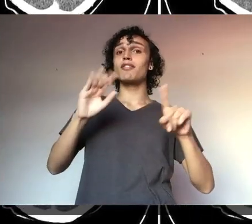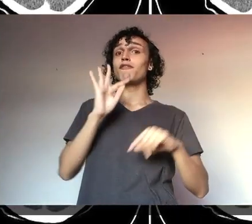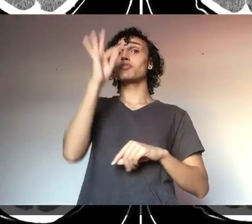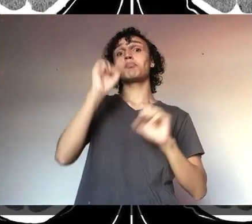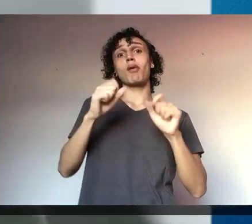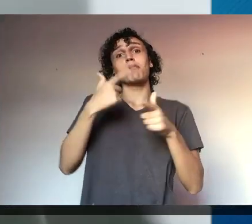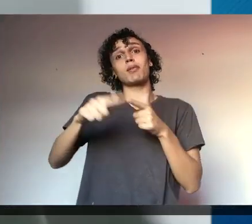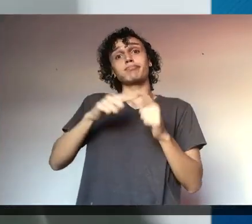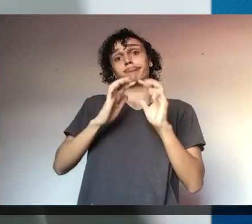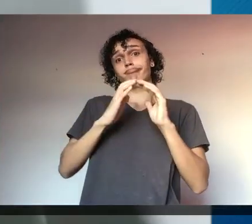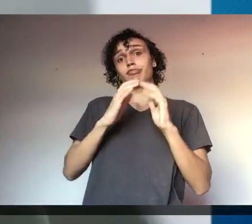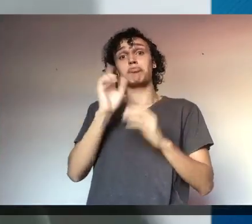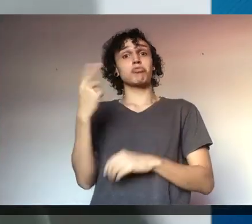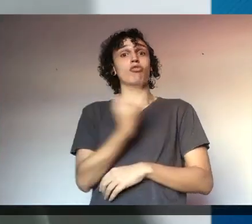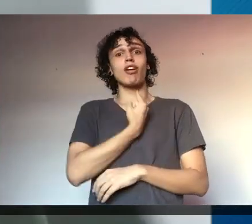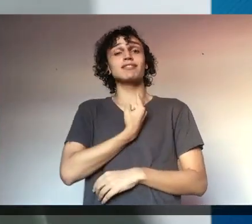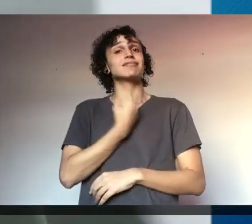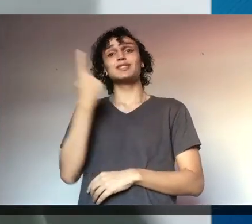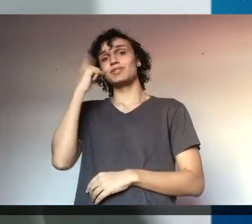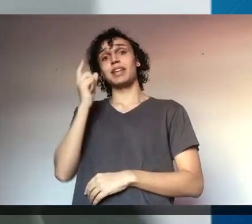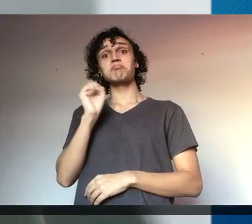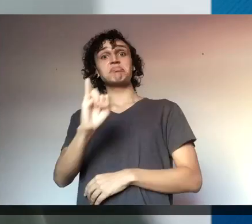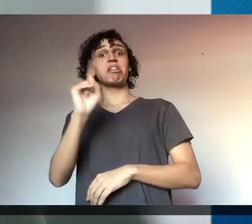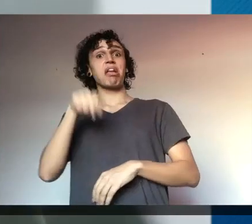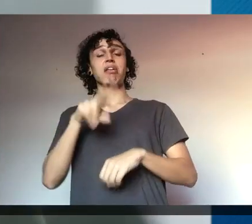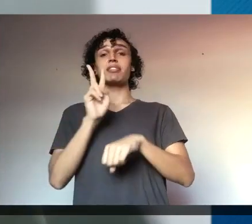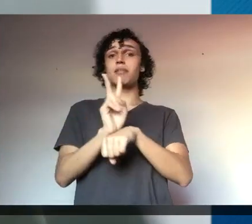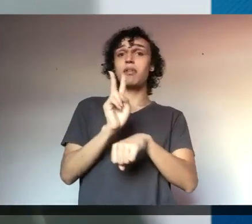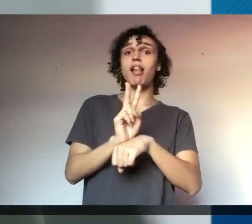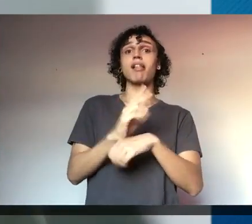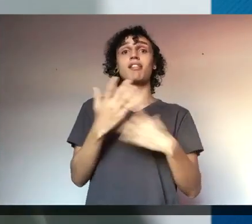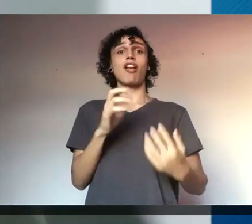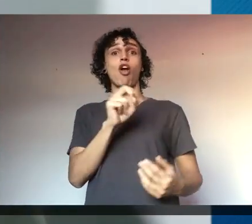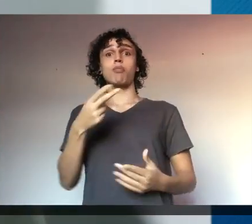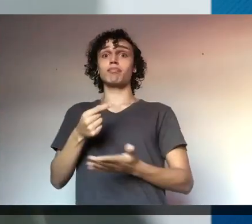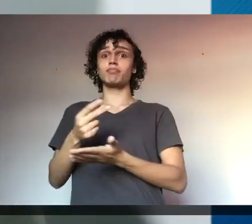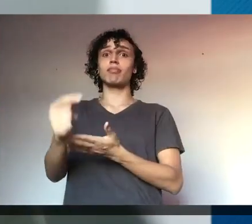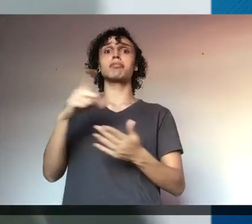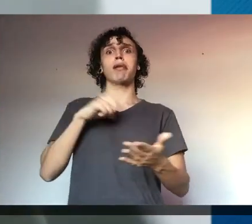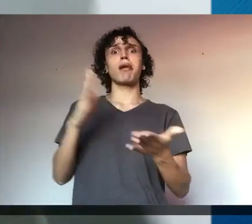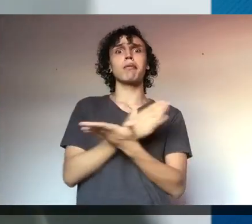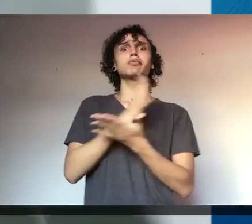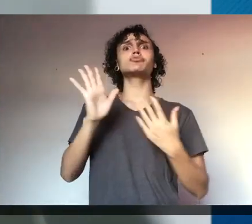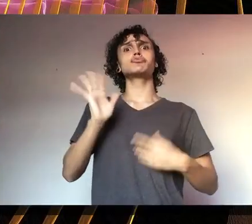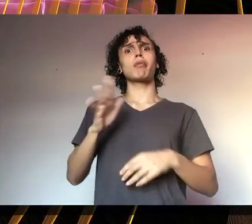pode dizer que ele é temporário. Algumas, como eu disse, pessoas já se infectaram, estão